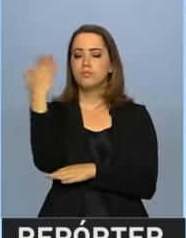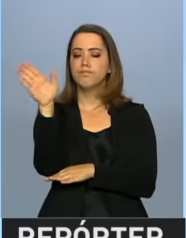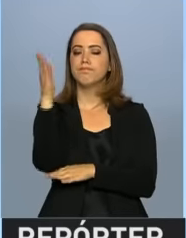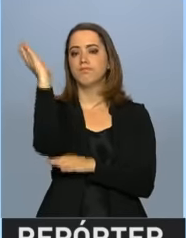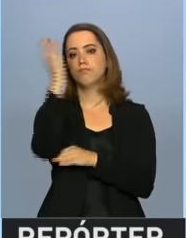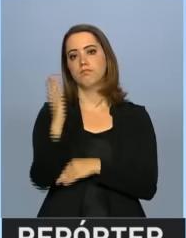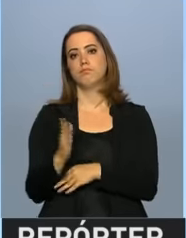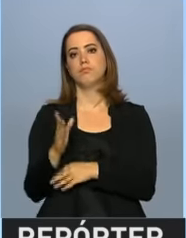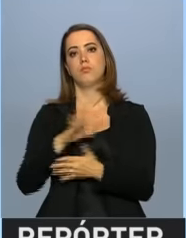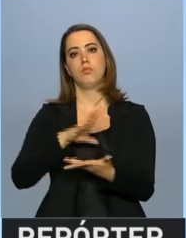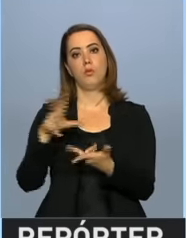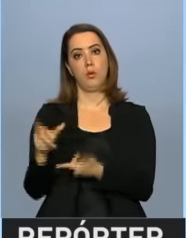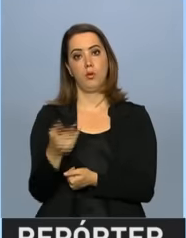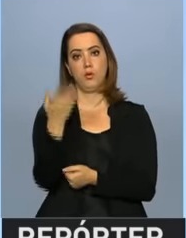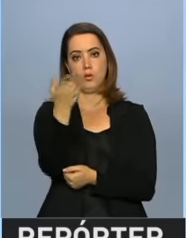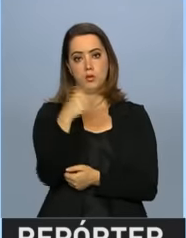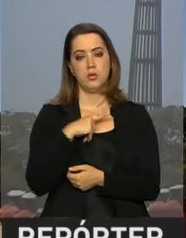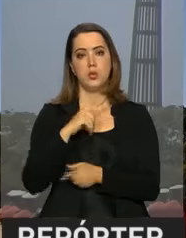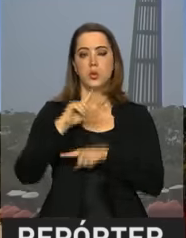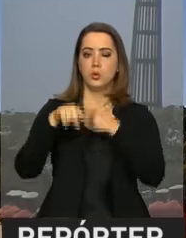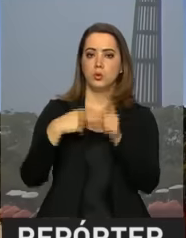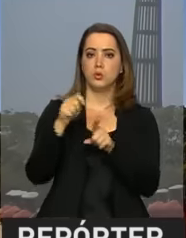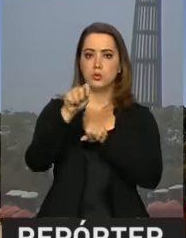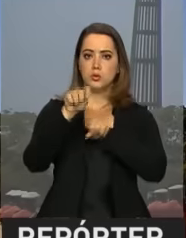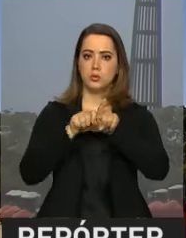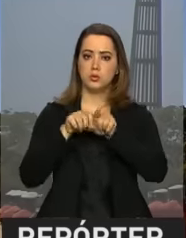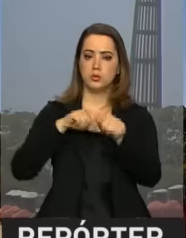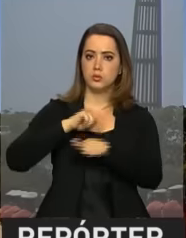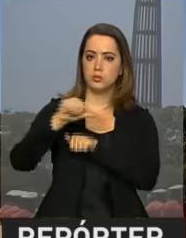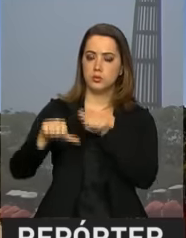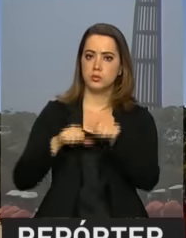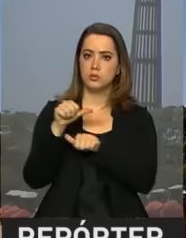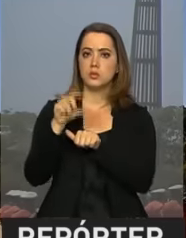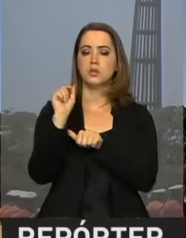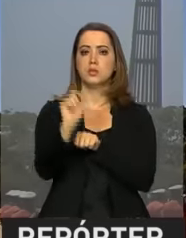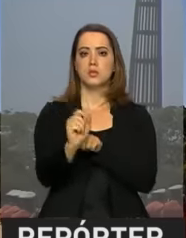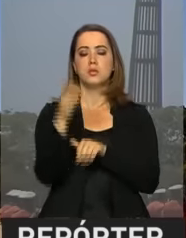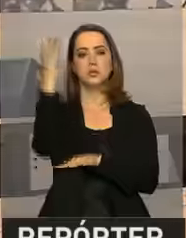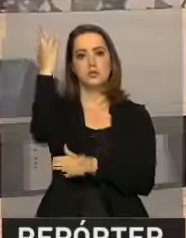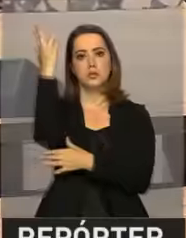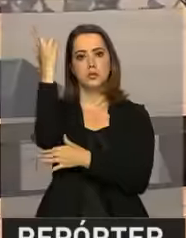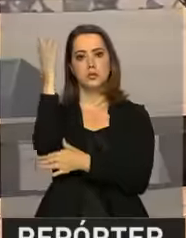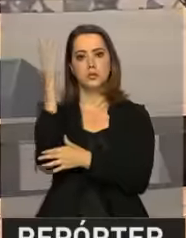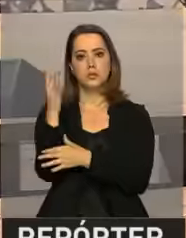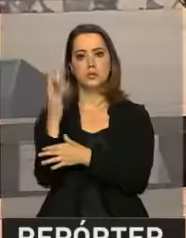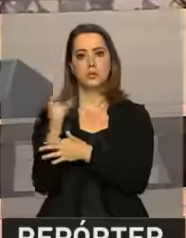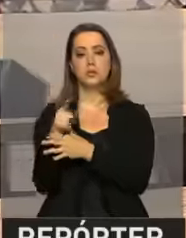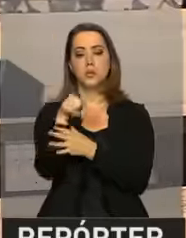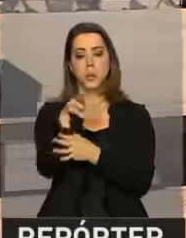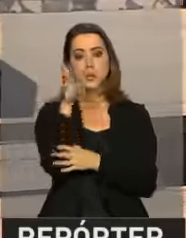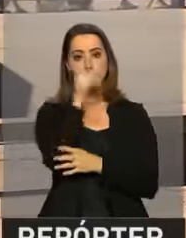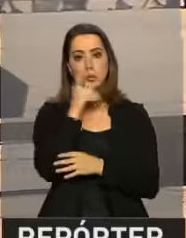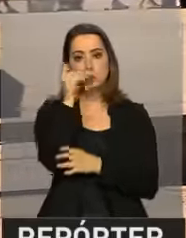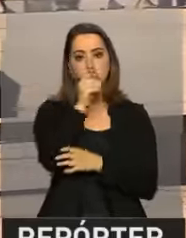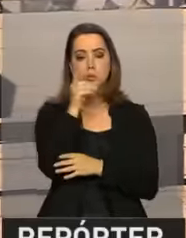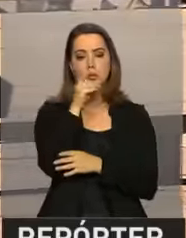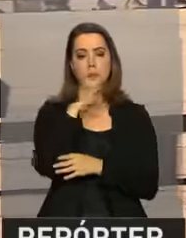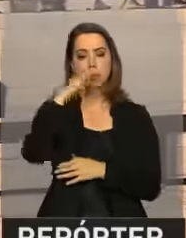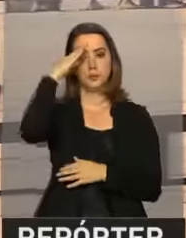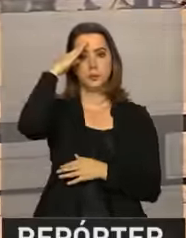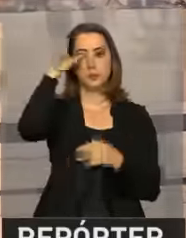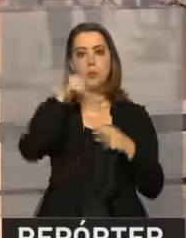Todos os meses ela é trocada pelo Exército, Marinha, Aeronáutica ou pelo Governo do Distrito Federal. No último domingo foi a vez da